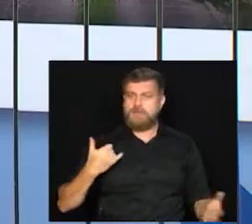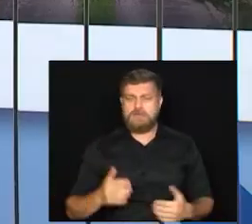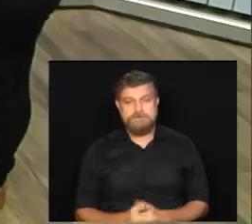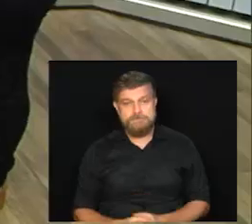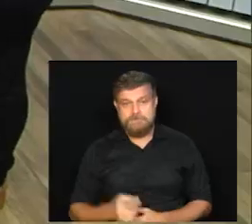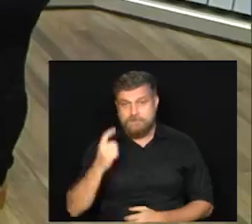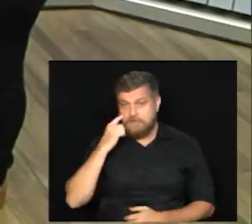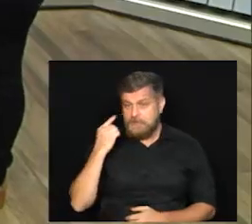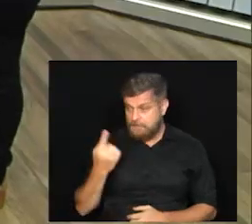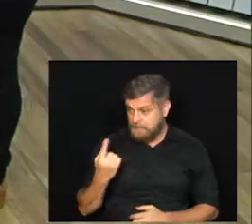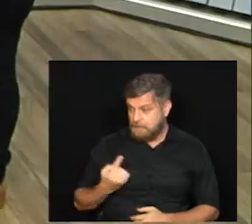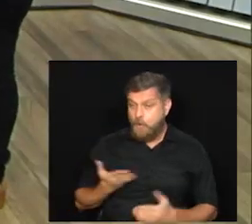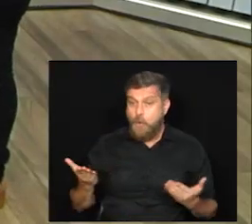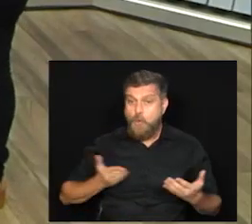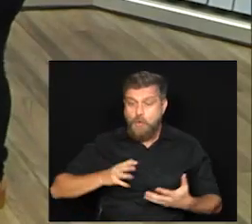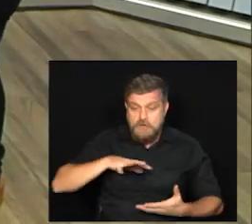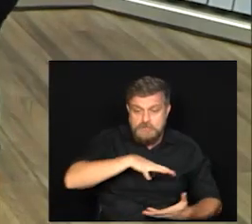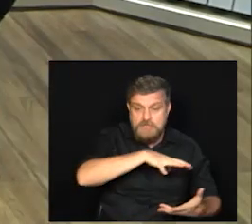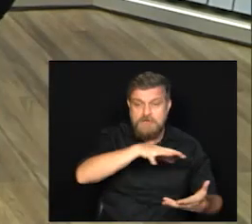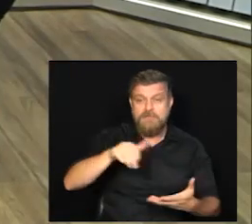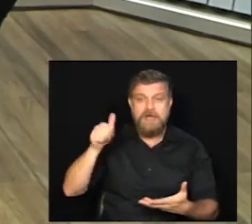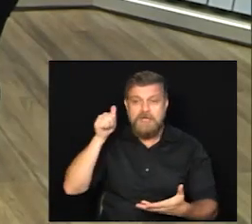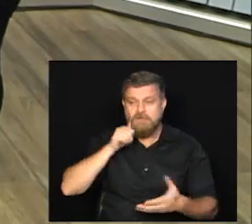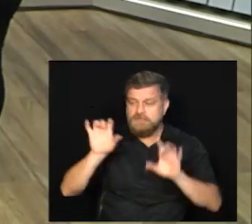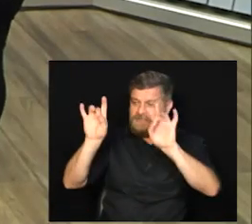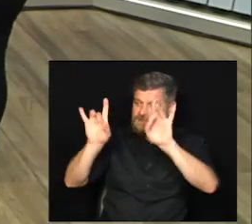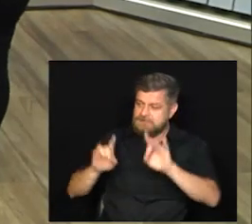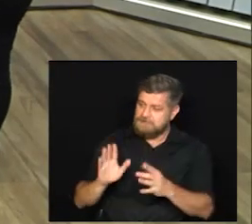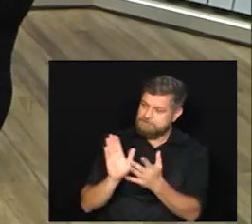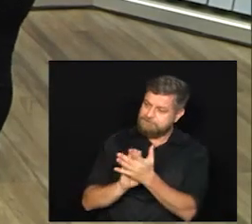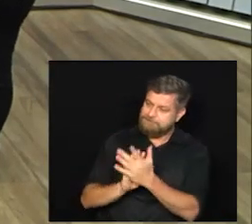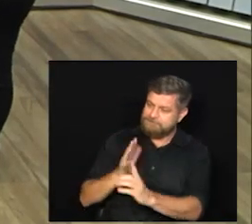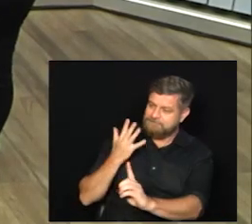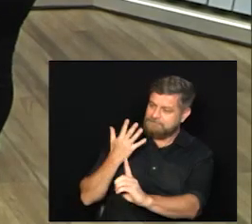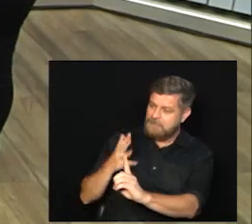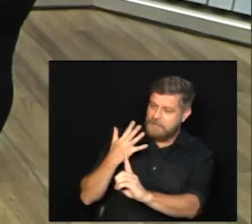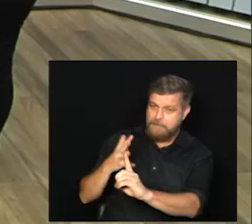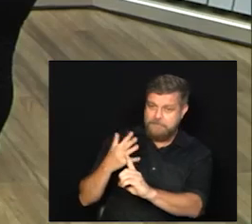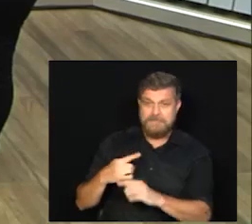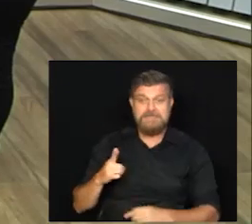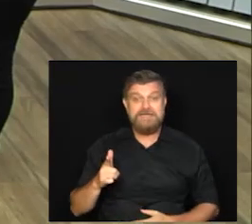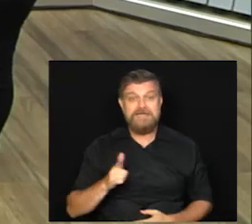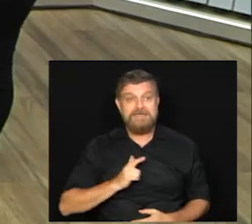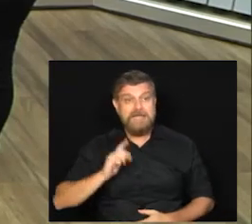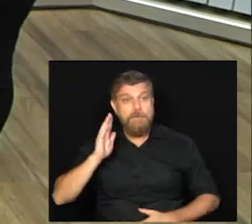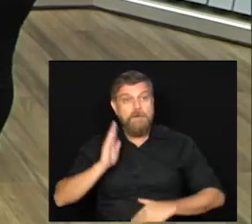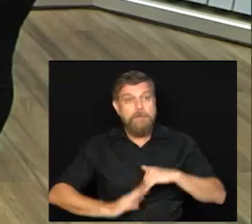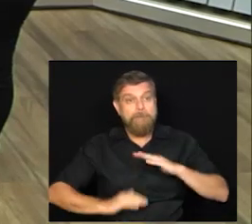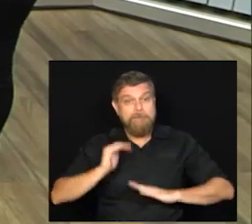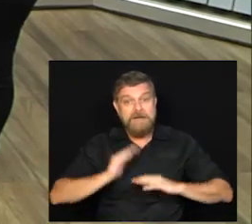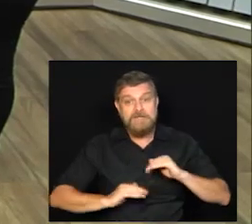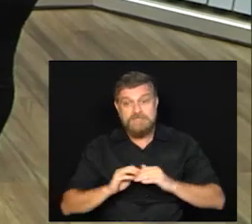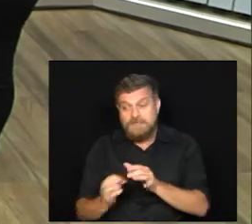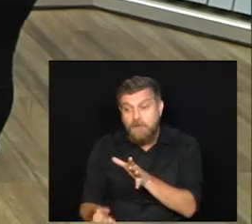é o Dia Internacional da Mulher, parabéns por esta data e nós temos ações,